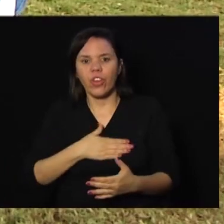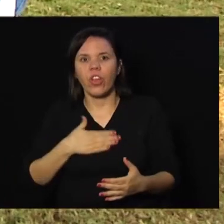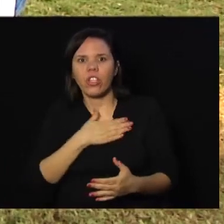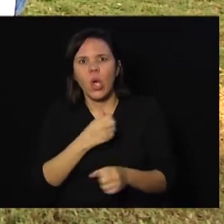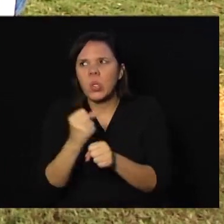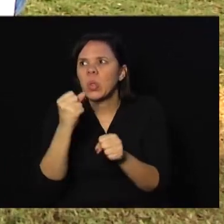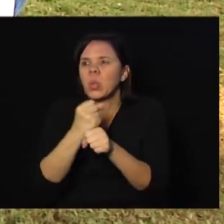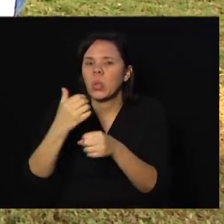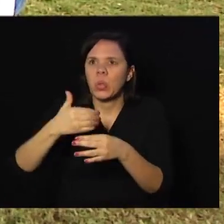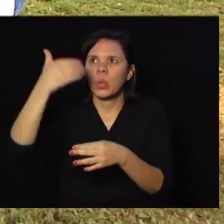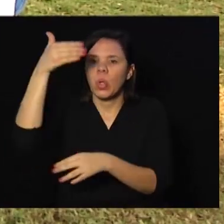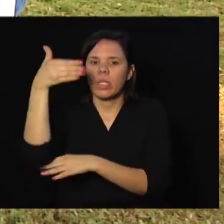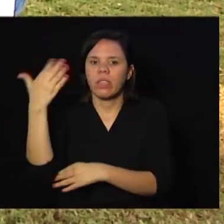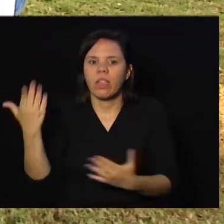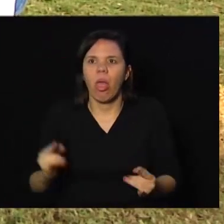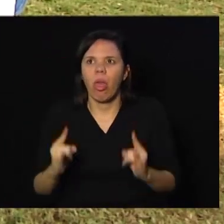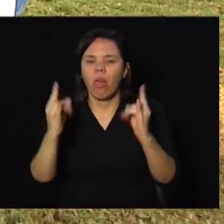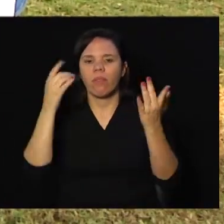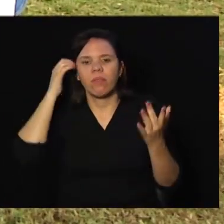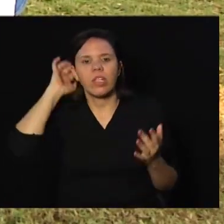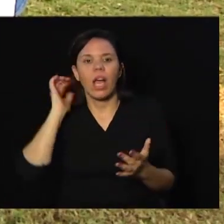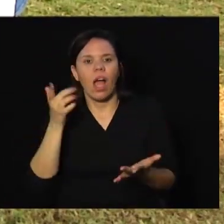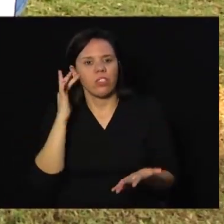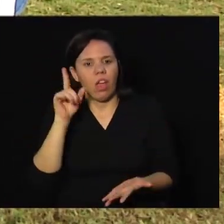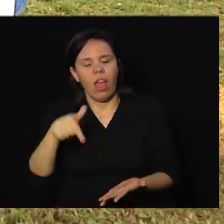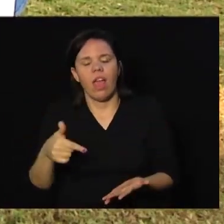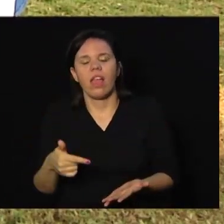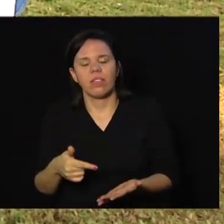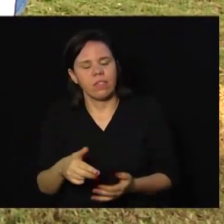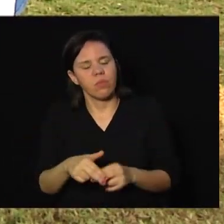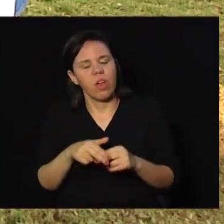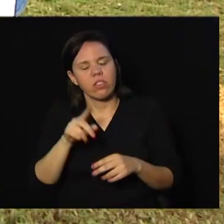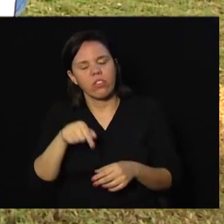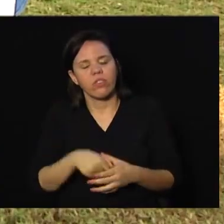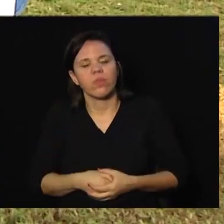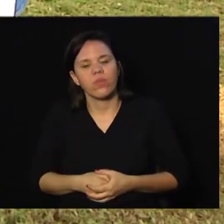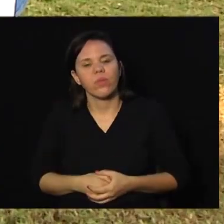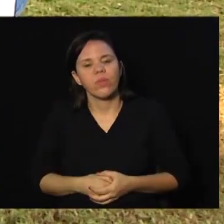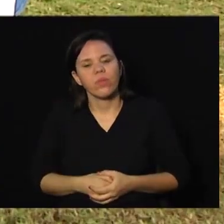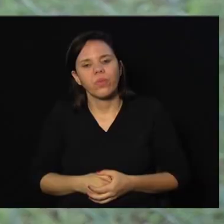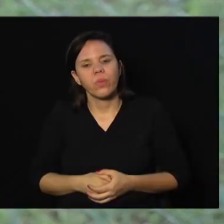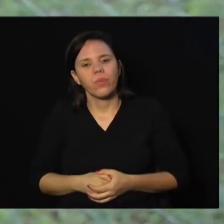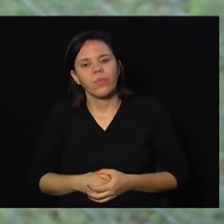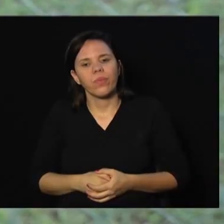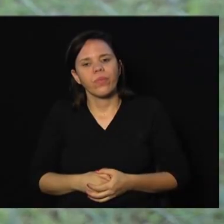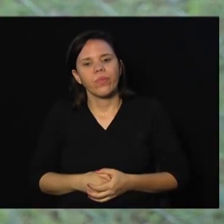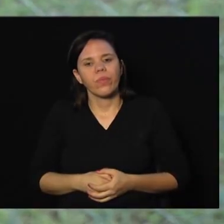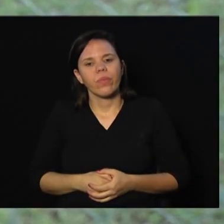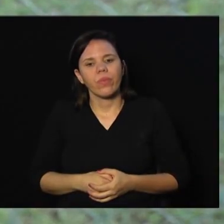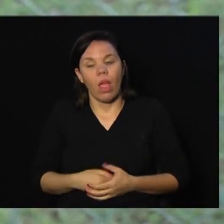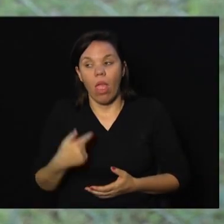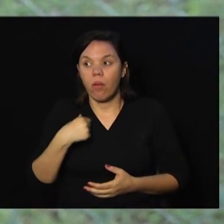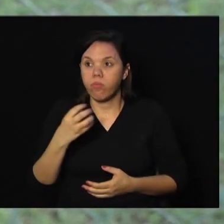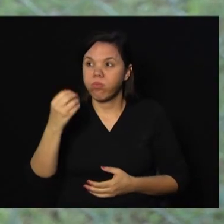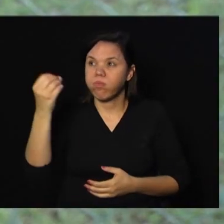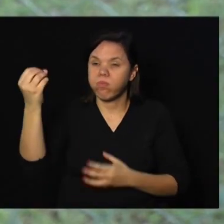construiu um hotel? Então, foi por esse motivo mesmo que eu,